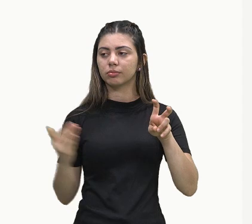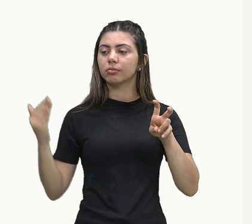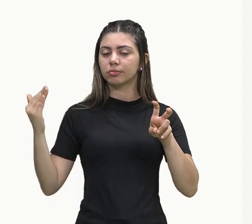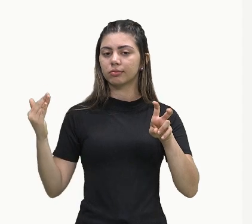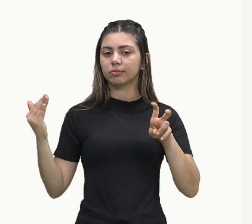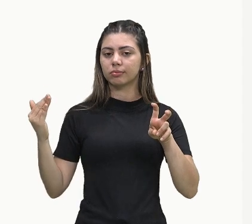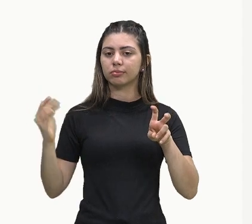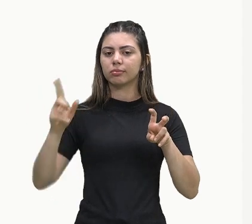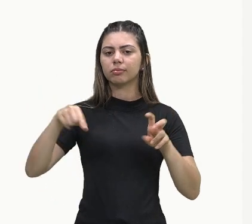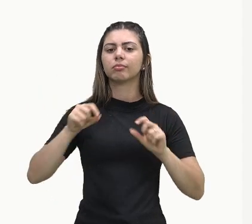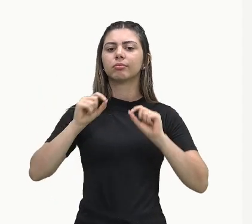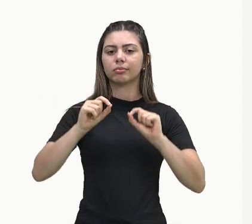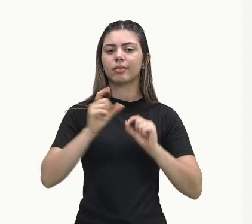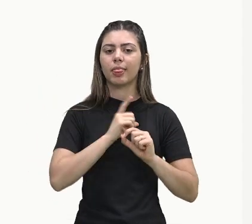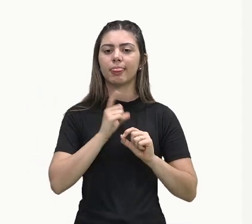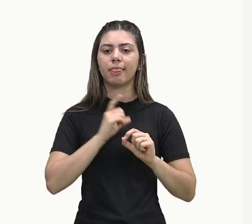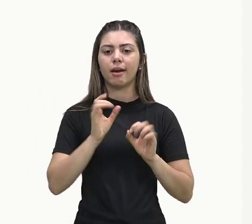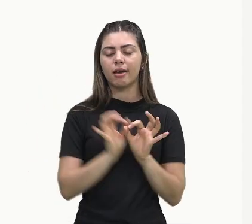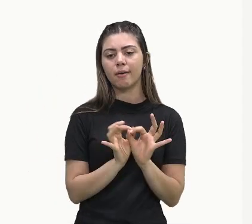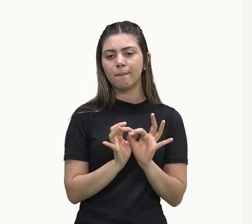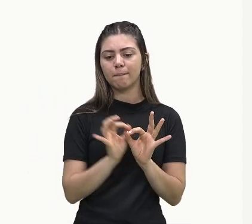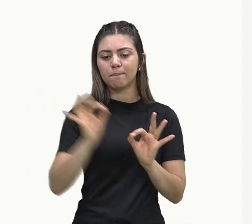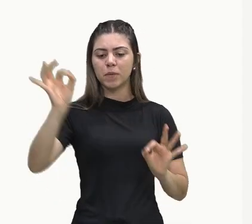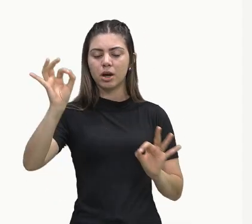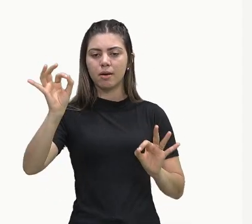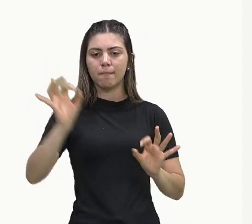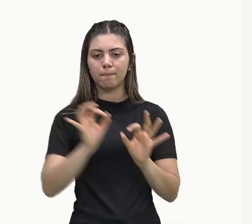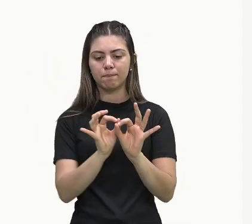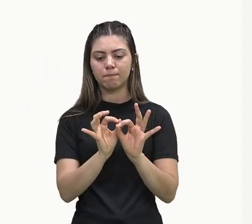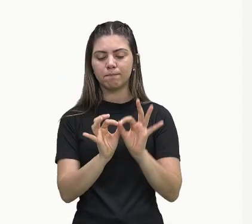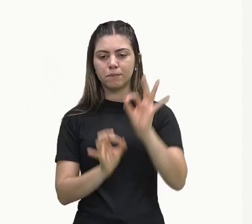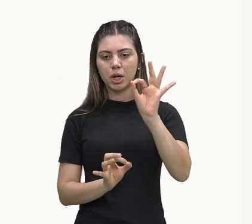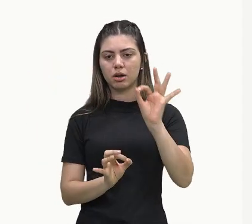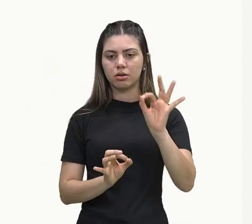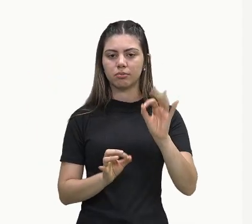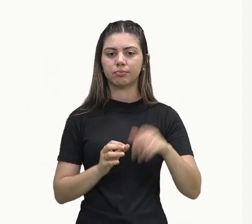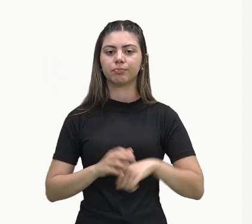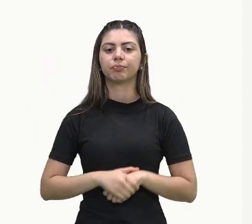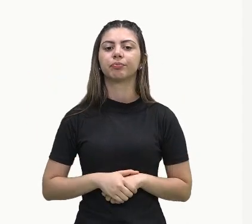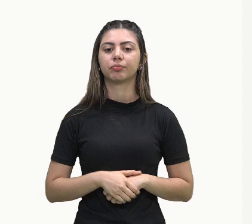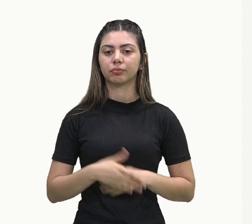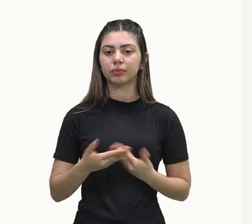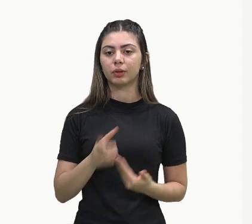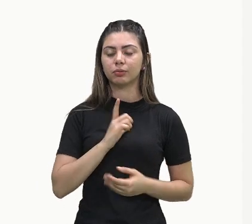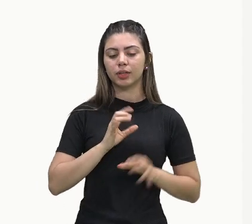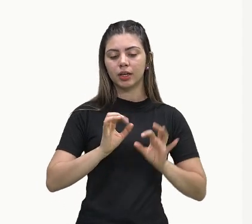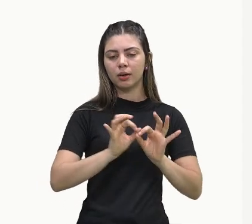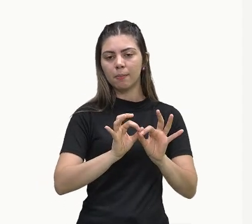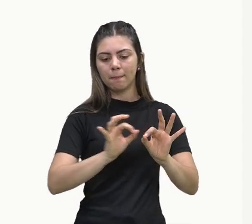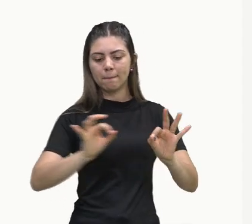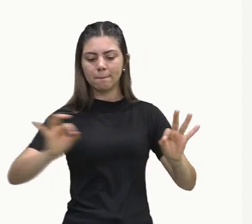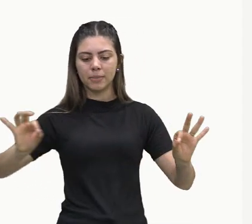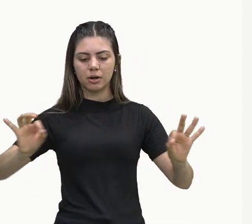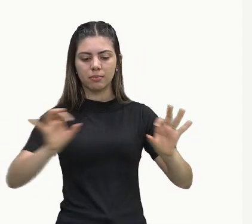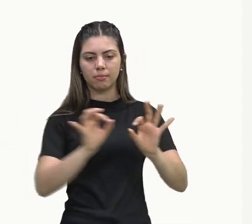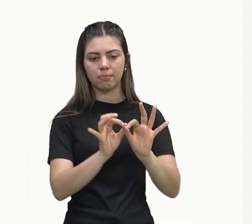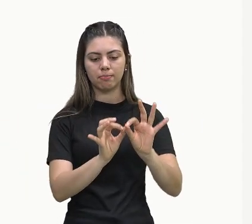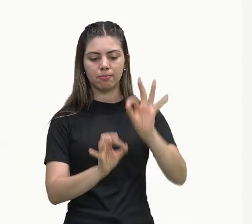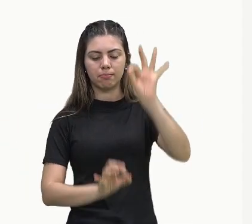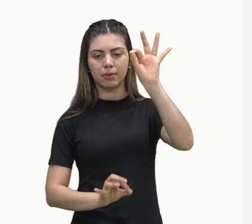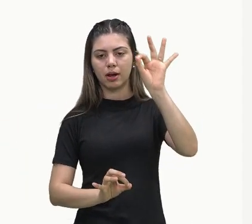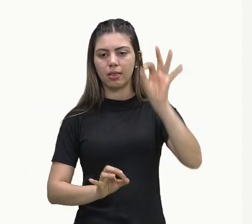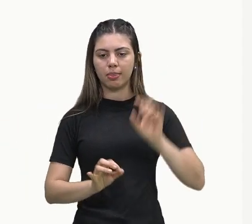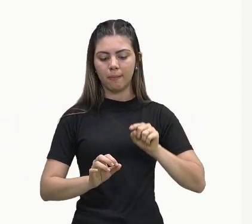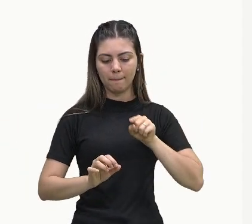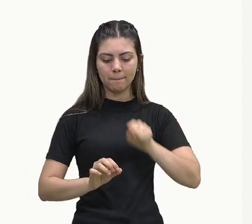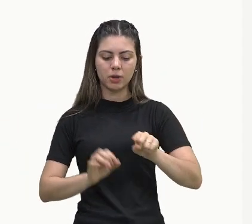reduzida da reta certo então coeficiente angular e coeficiente linear o coeficiente